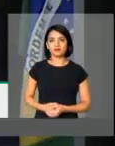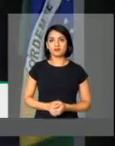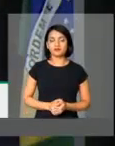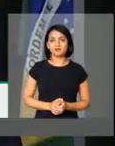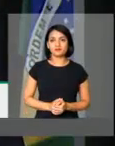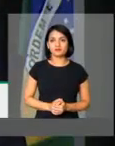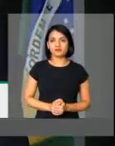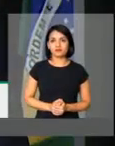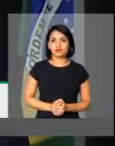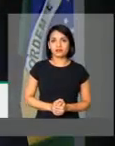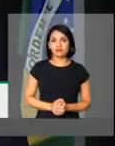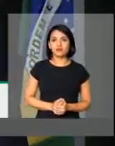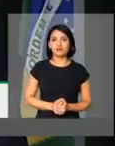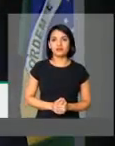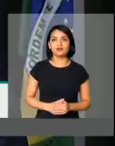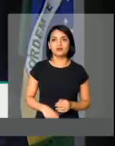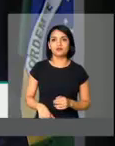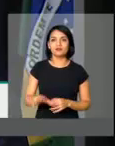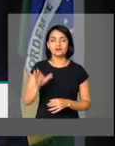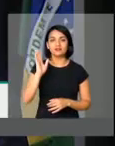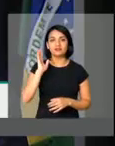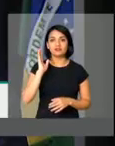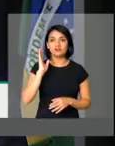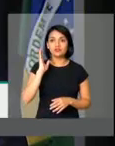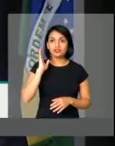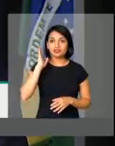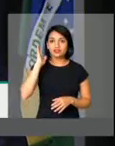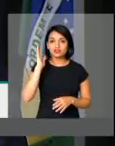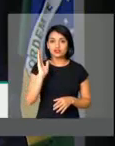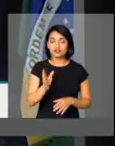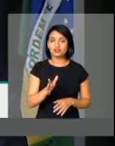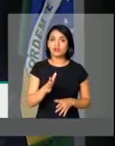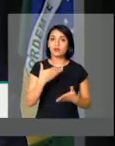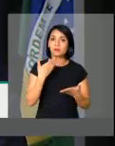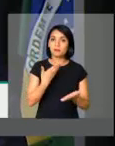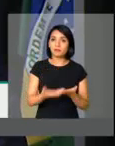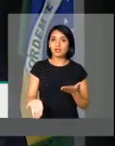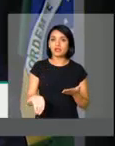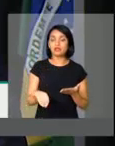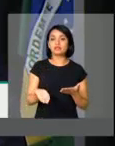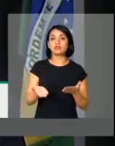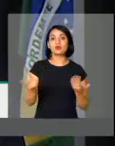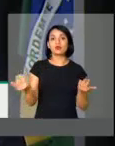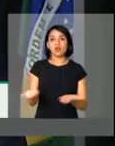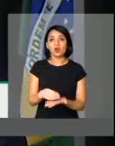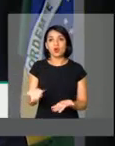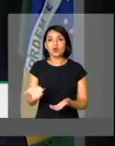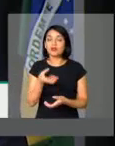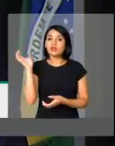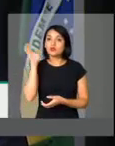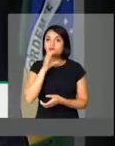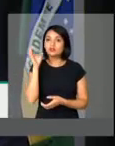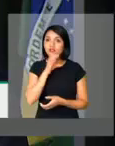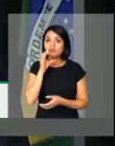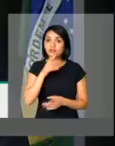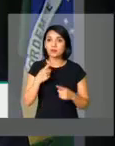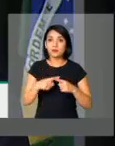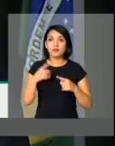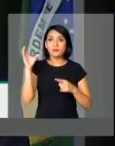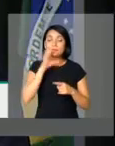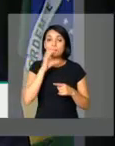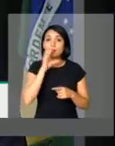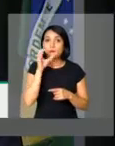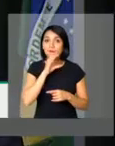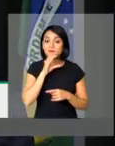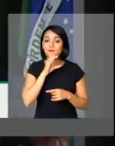literal cacete no momento que tentou pautar esse regime de urgência, para se apressar num afogadilho tendo